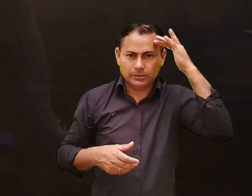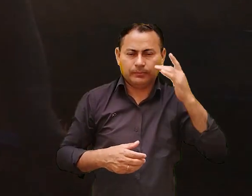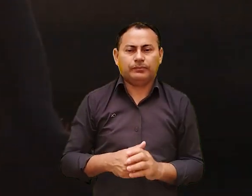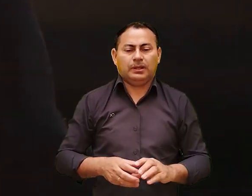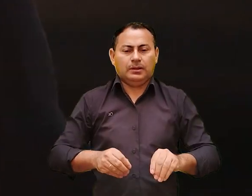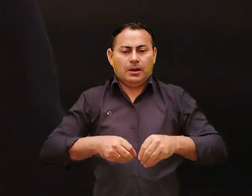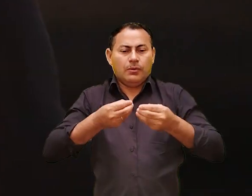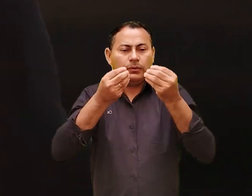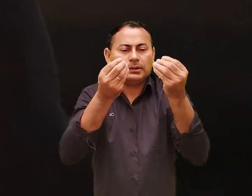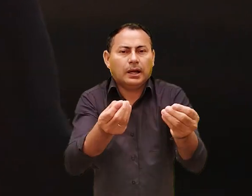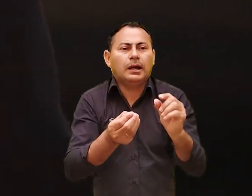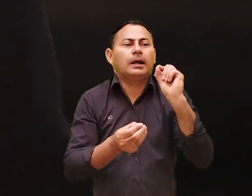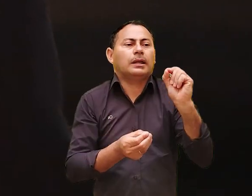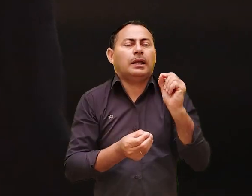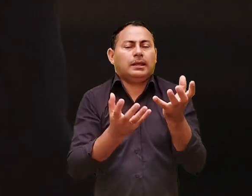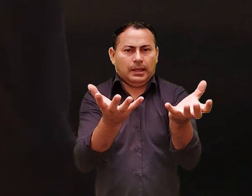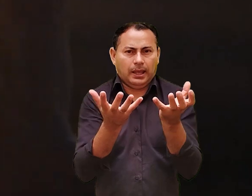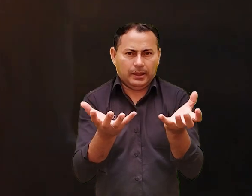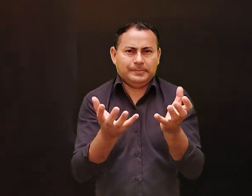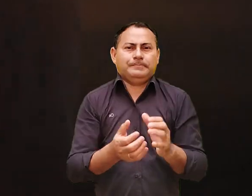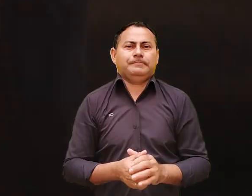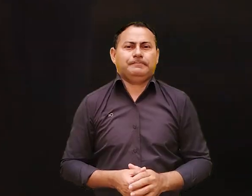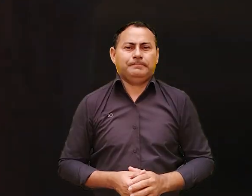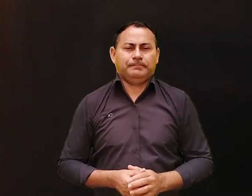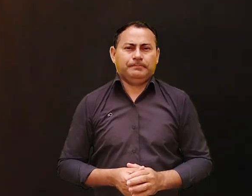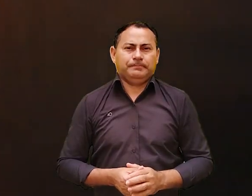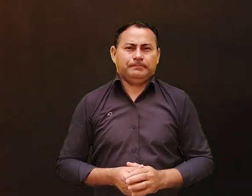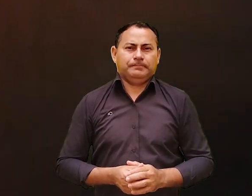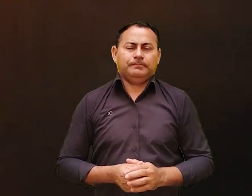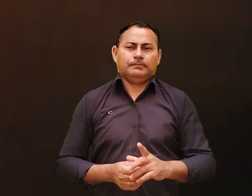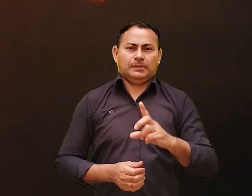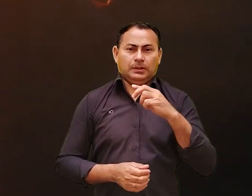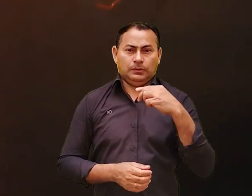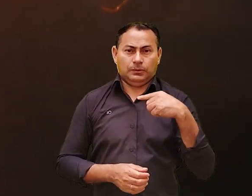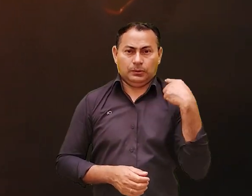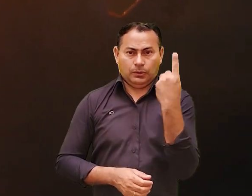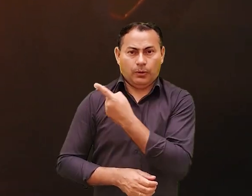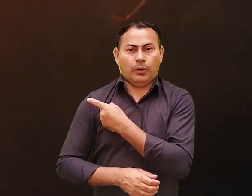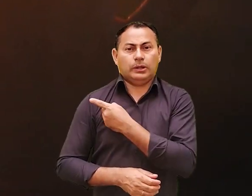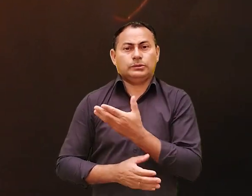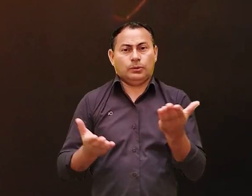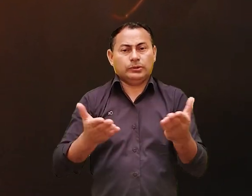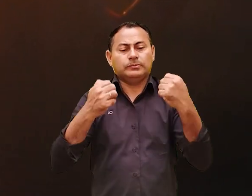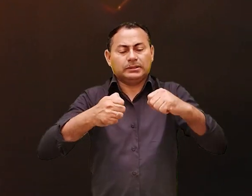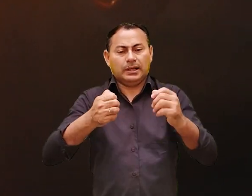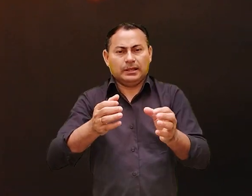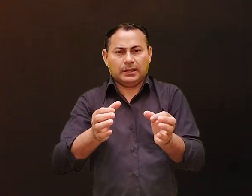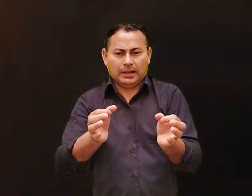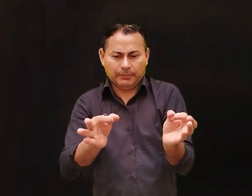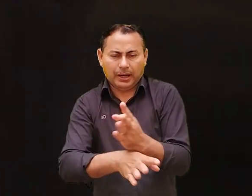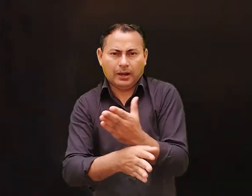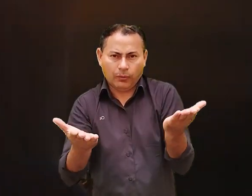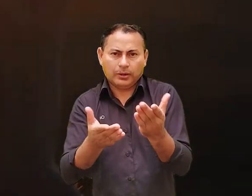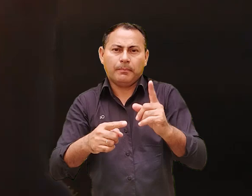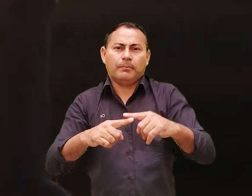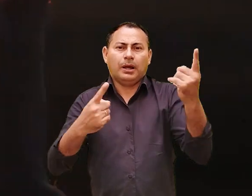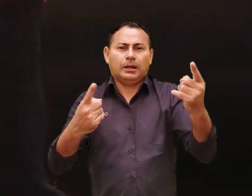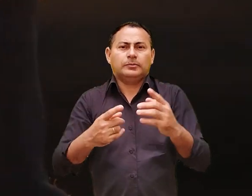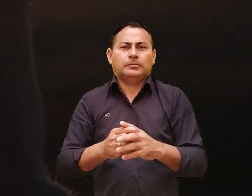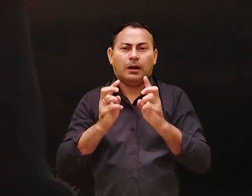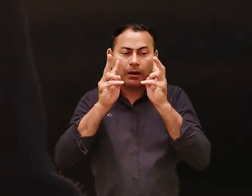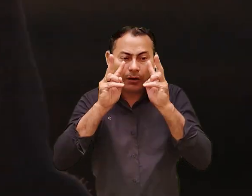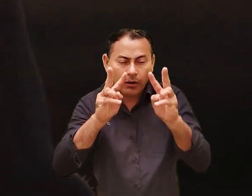e os dá a quem quer. Nós hoje precisamos ficar por aqui,